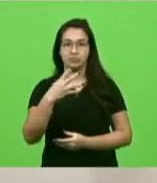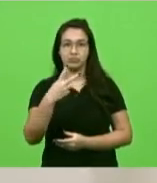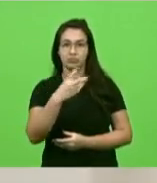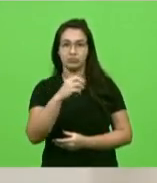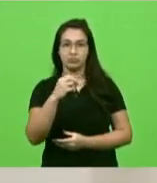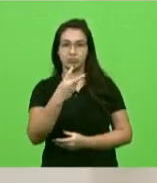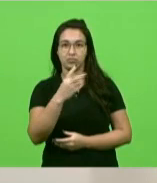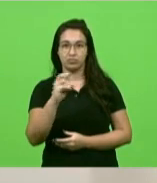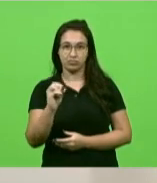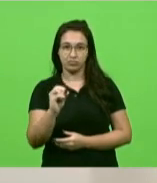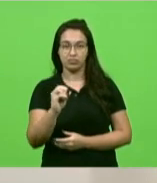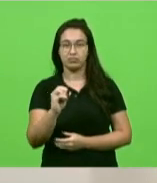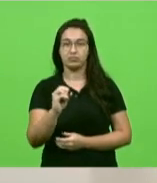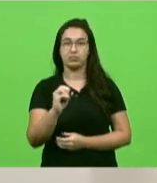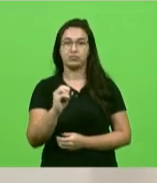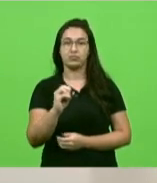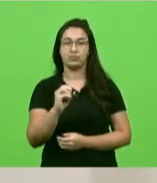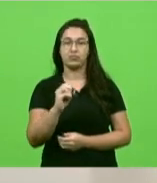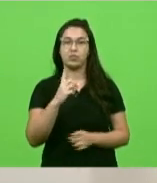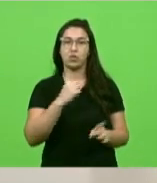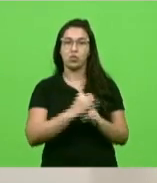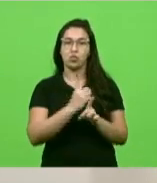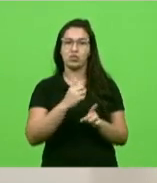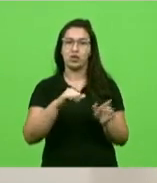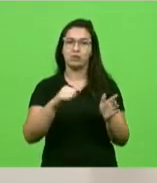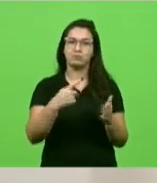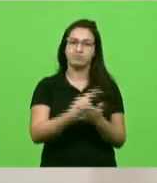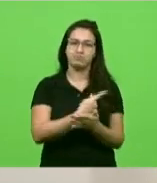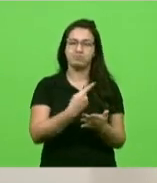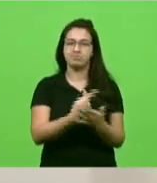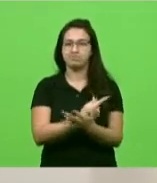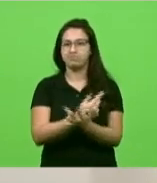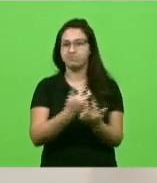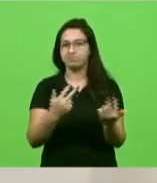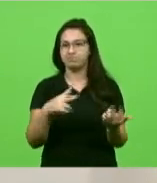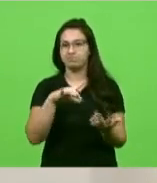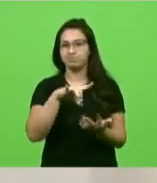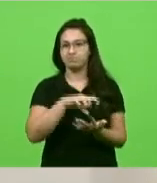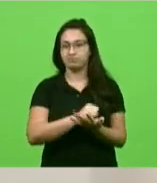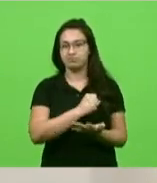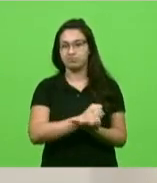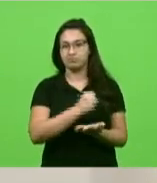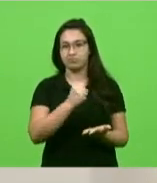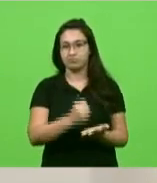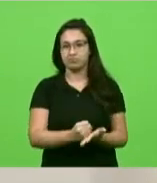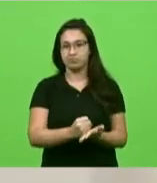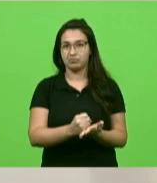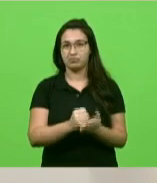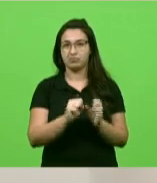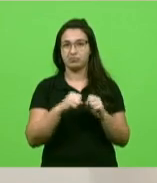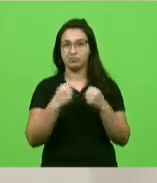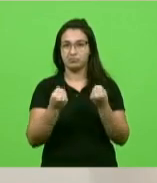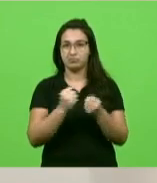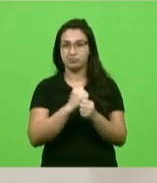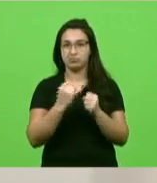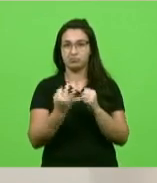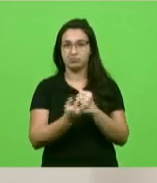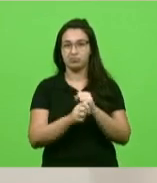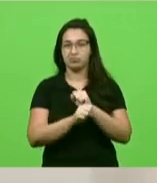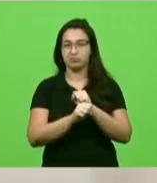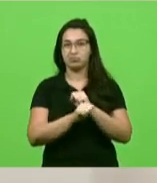499-54-2020, para apurar possíveis irregularidades nos processos de contratação inerentes ao enfrentamento da